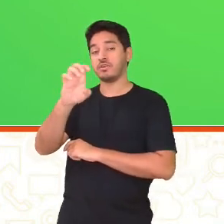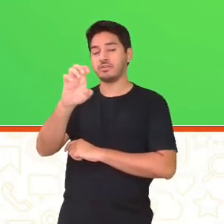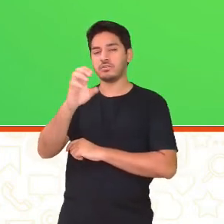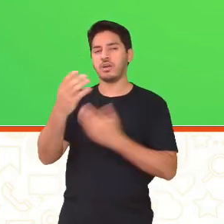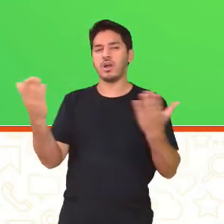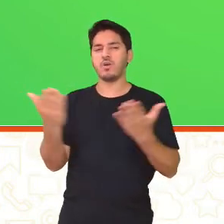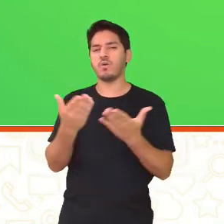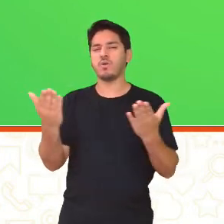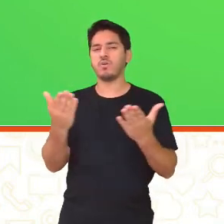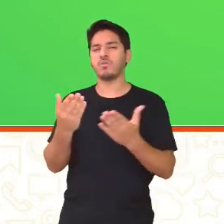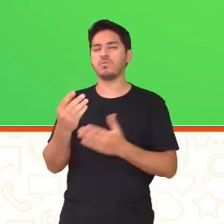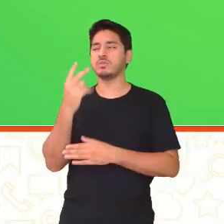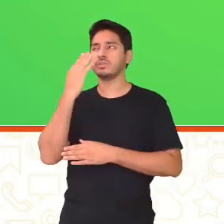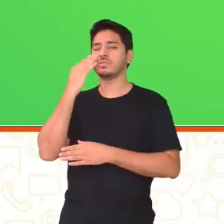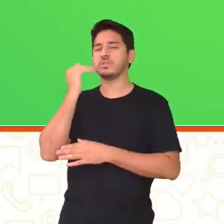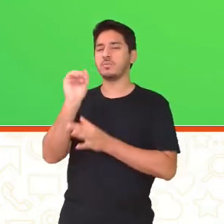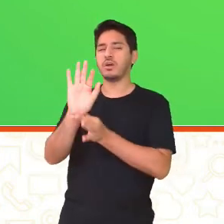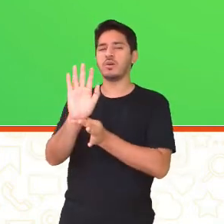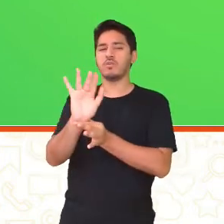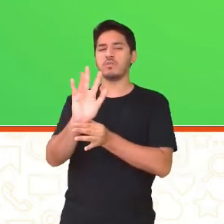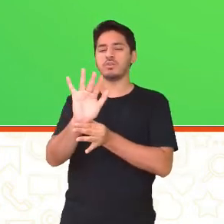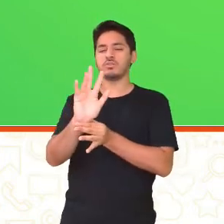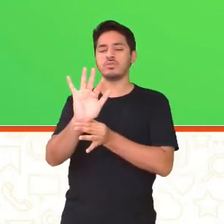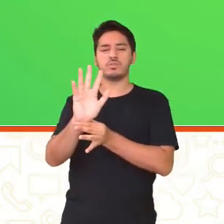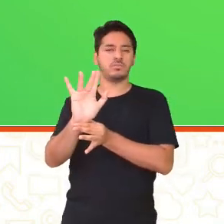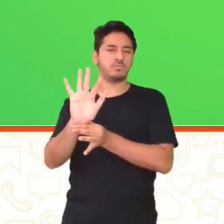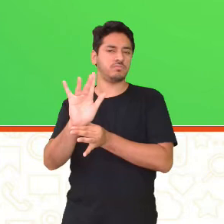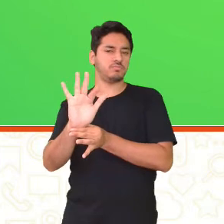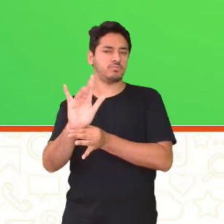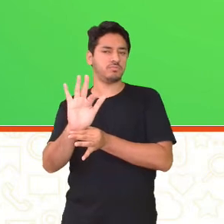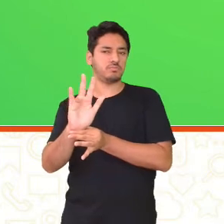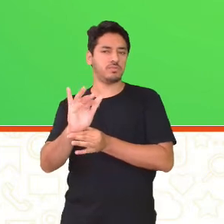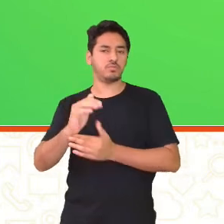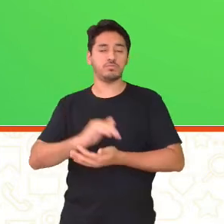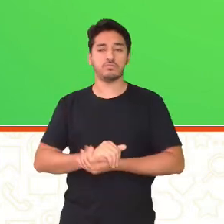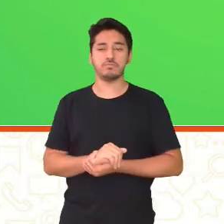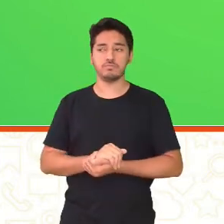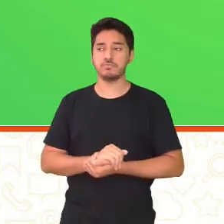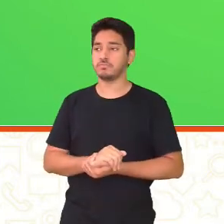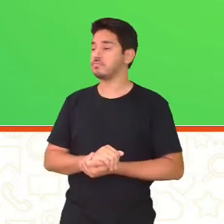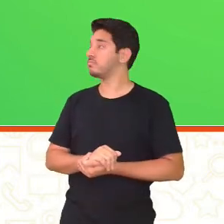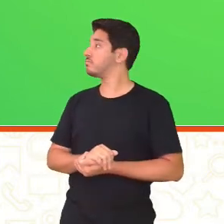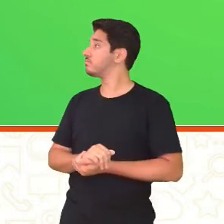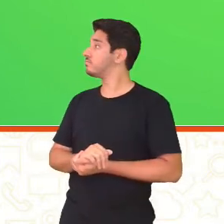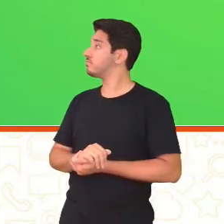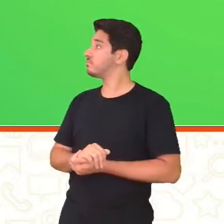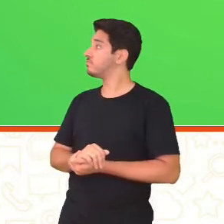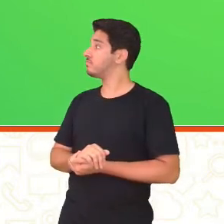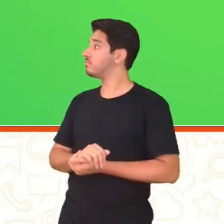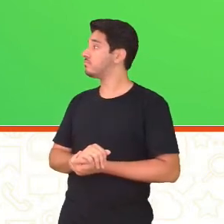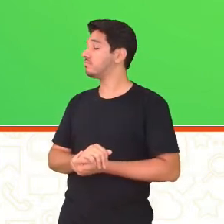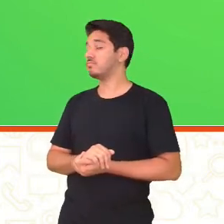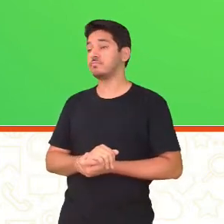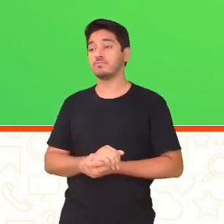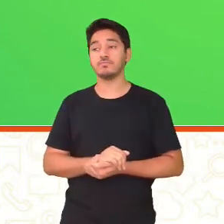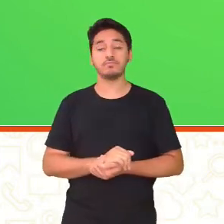configuração da mão. Como é que vamos fazer com essa configuração da mão? Olha só, vamos aqui.